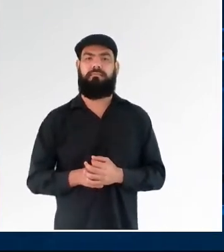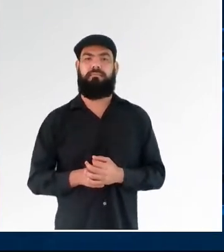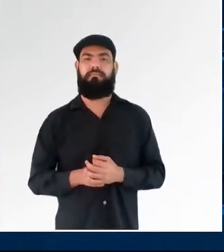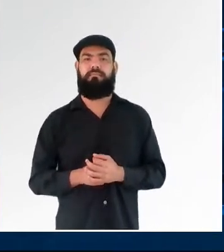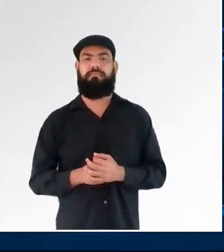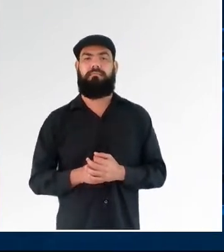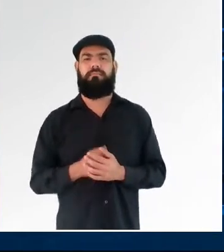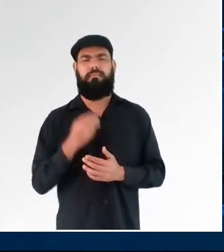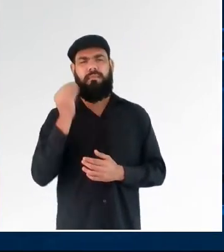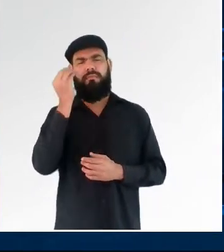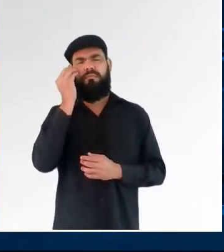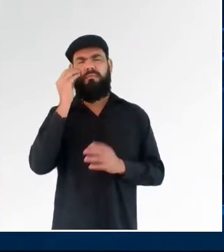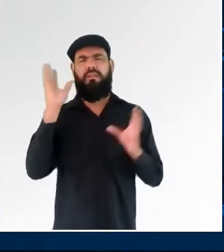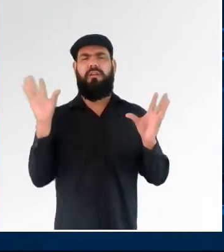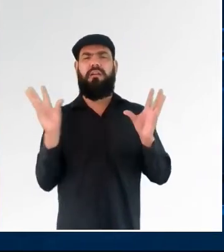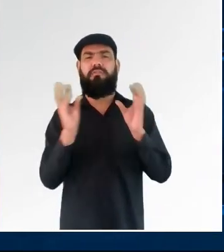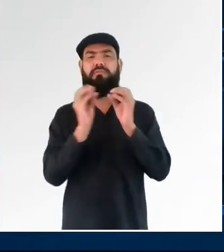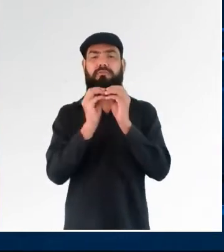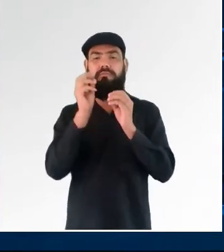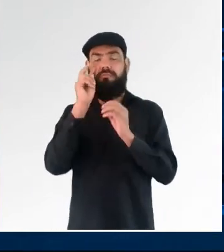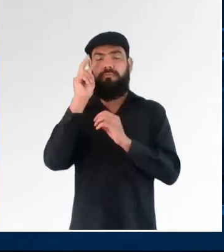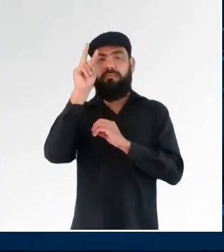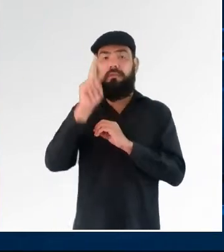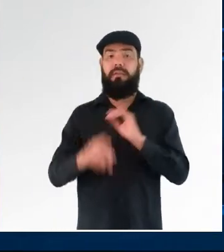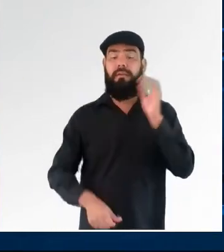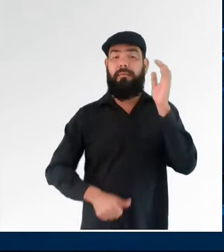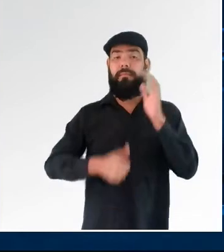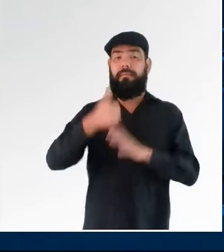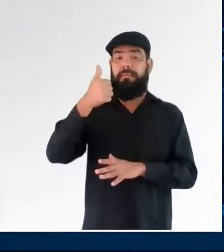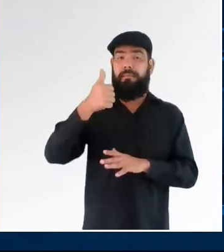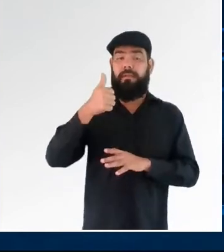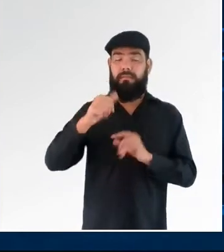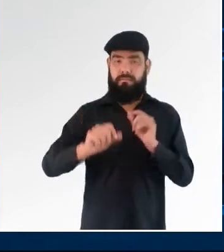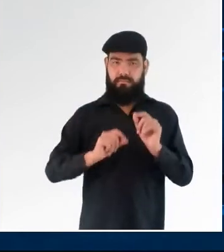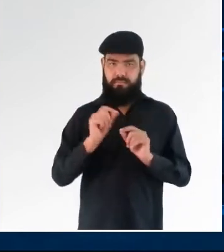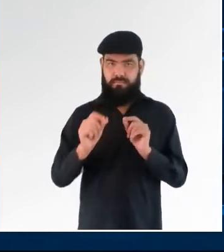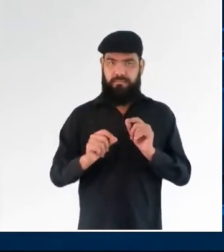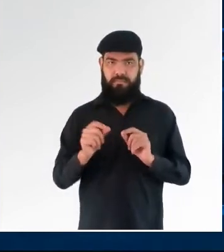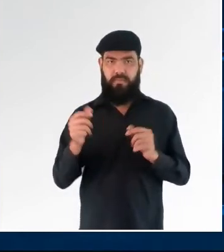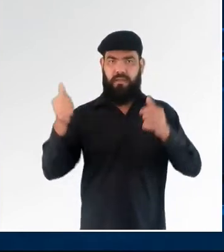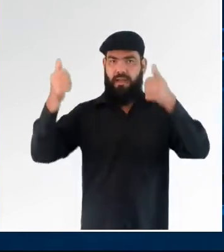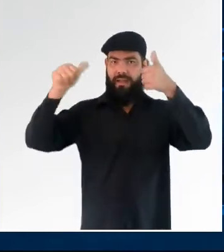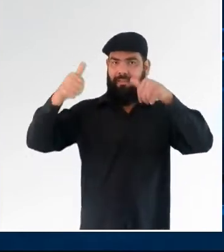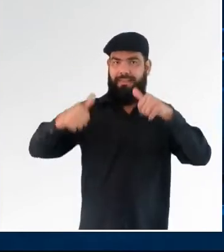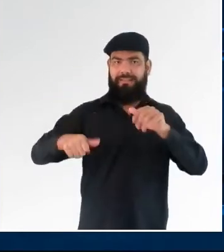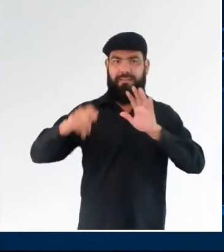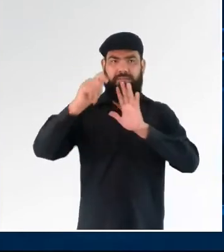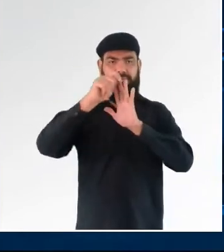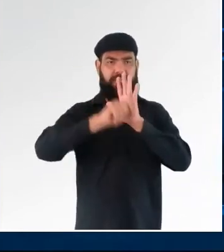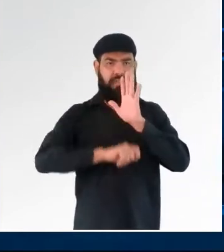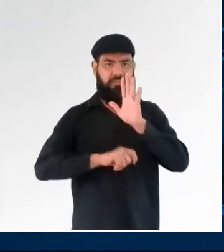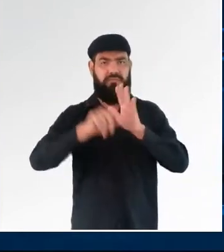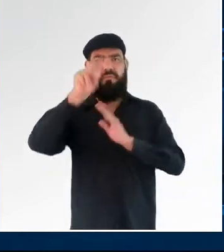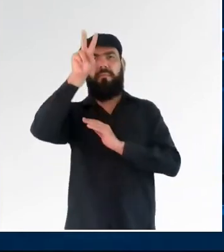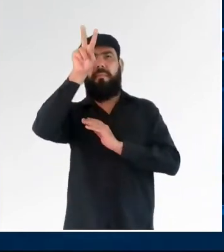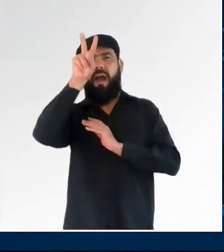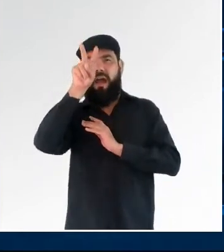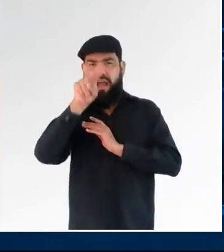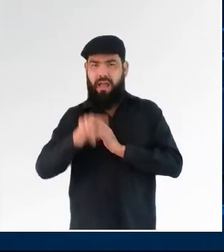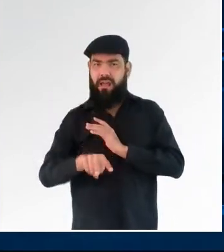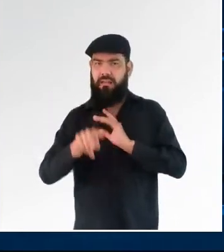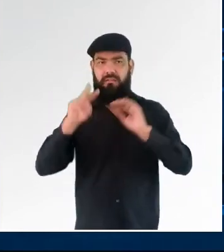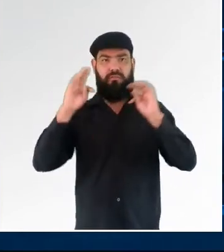Vamos primeiro, o que nós vamos fazer? Vamos analisar um texto, vamos ler um texto, não totalmente, porque é um